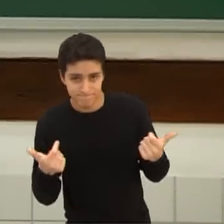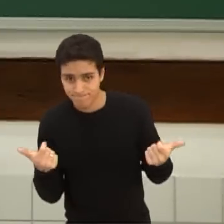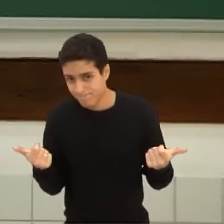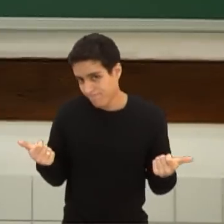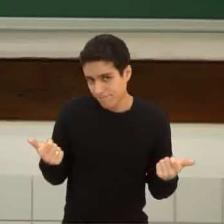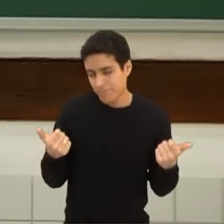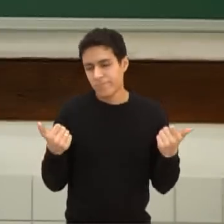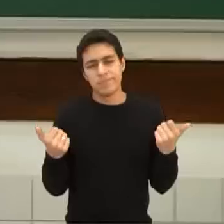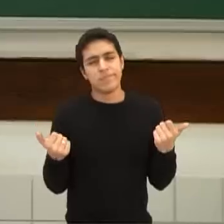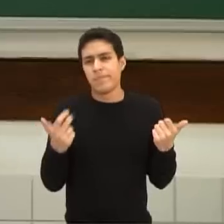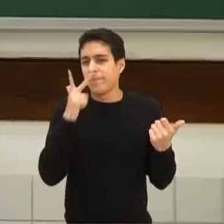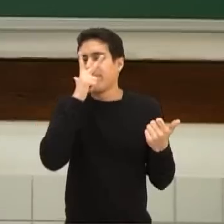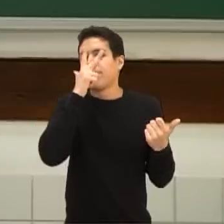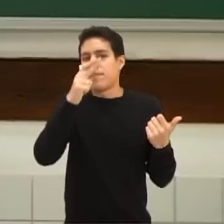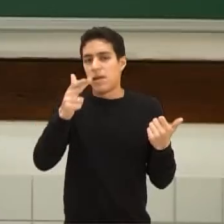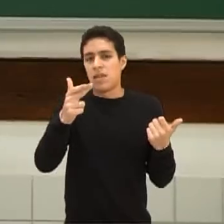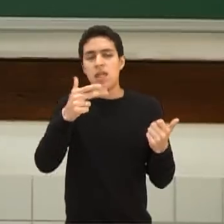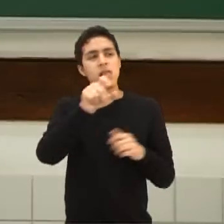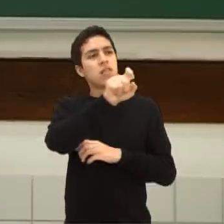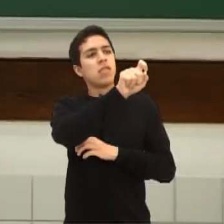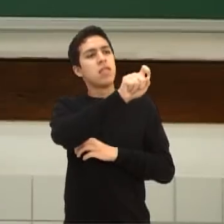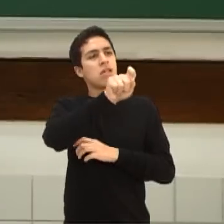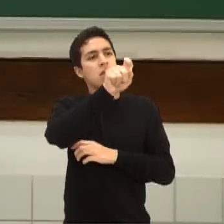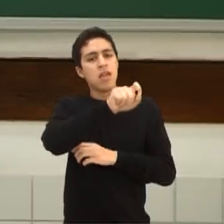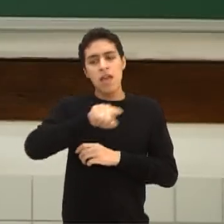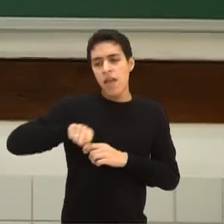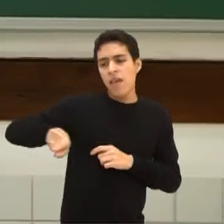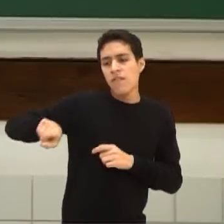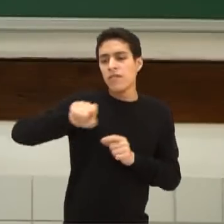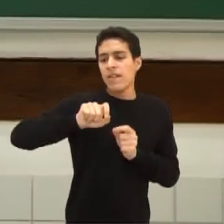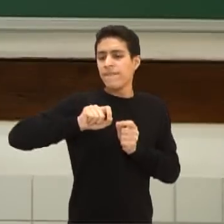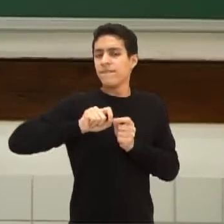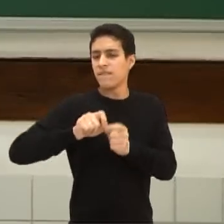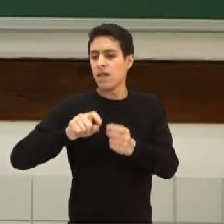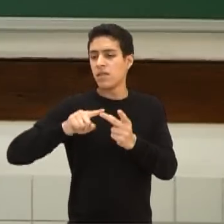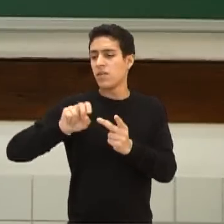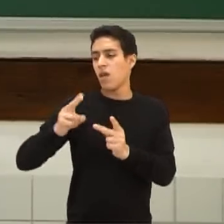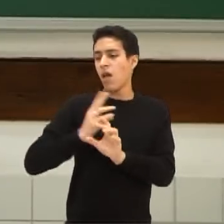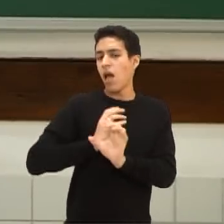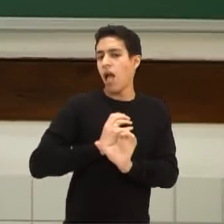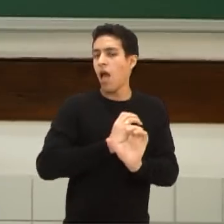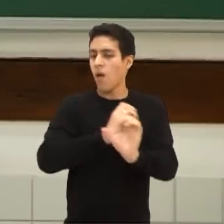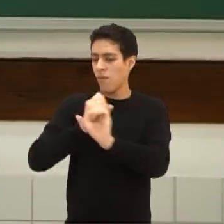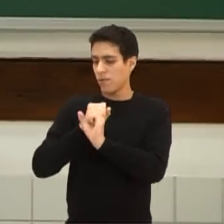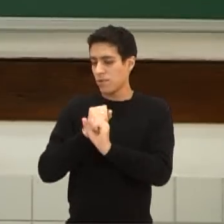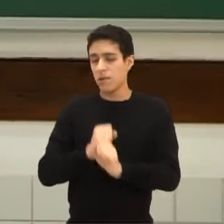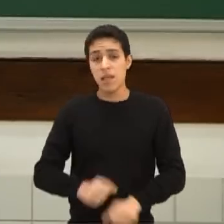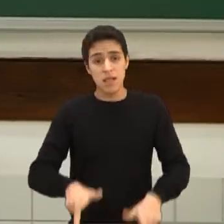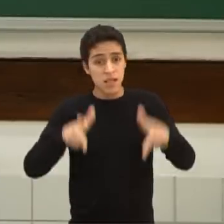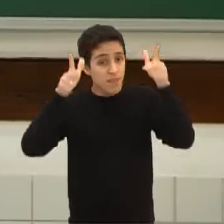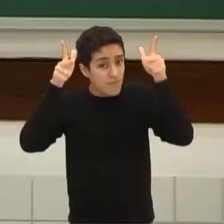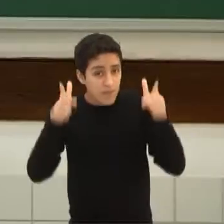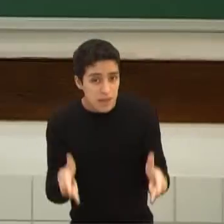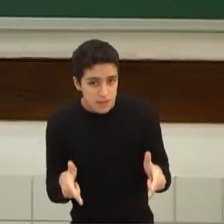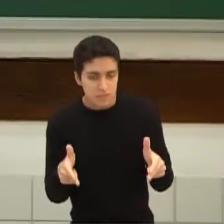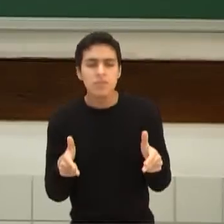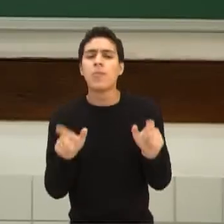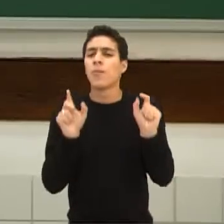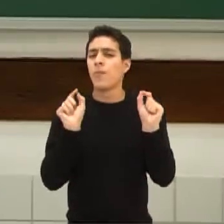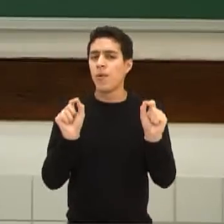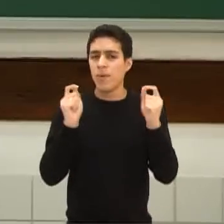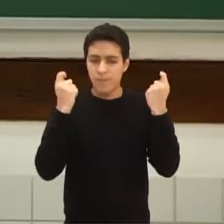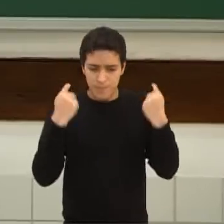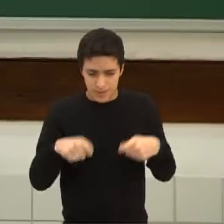É igual quando a prof escreve num quadro, efetue ou calcule. É a mesma coisa. Então, nós temos sim que